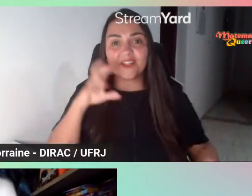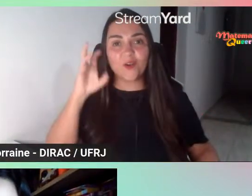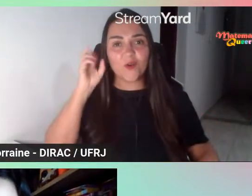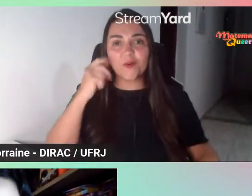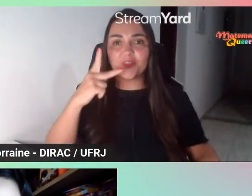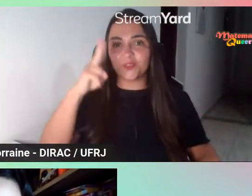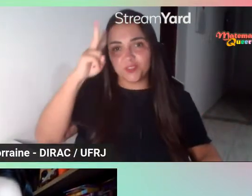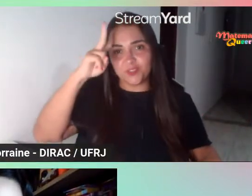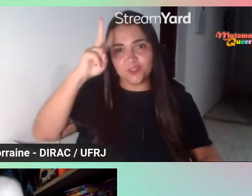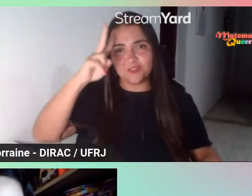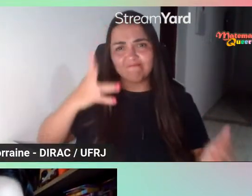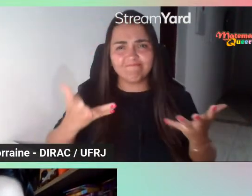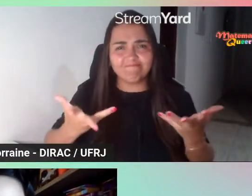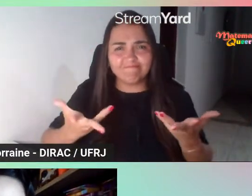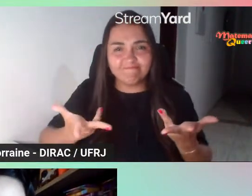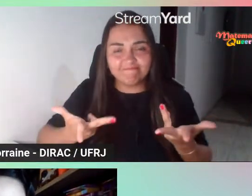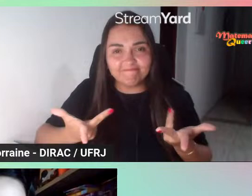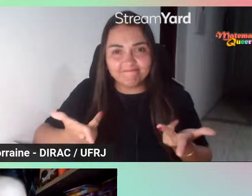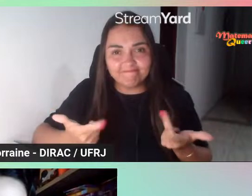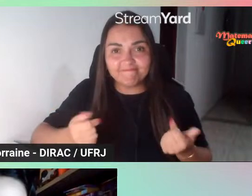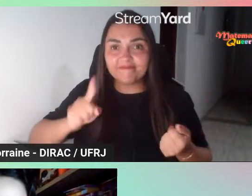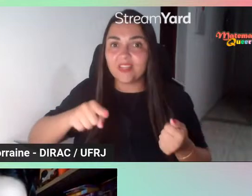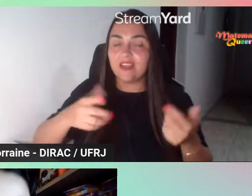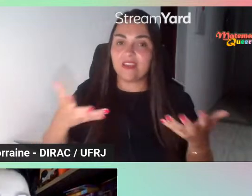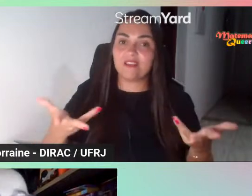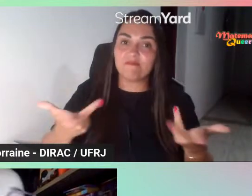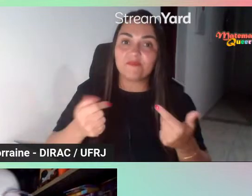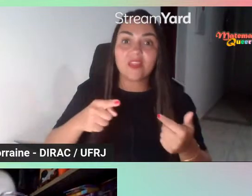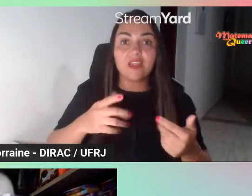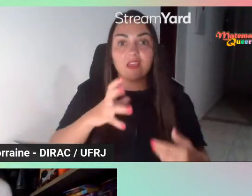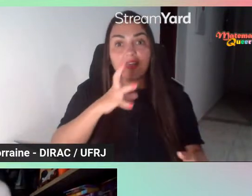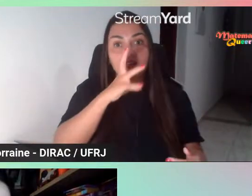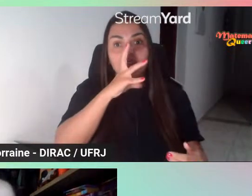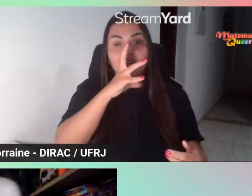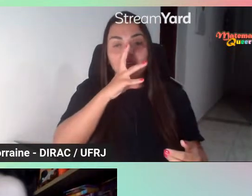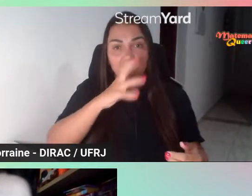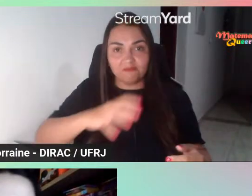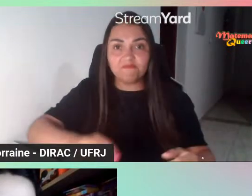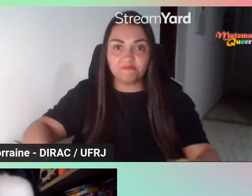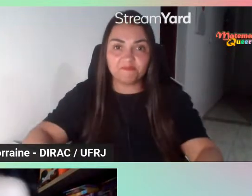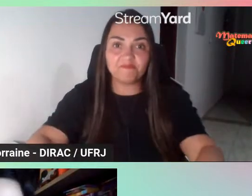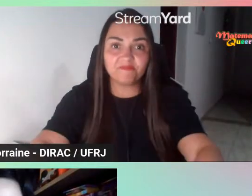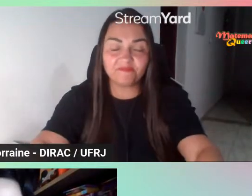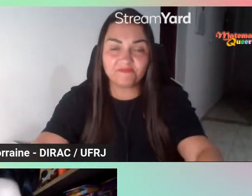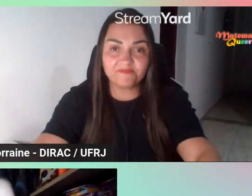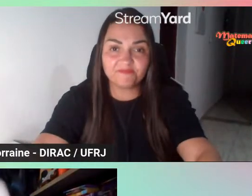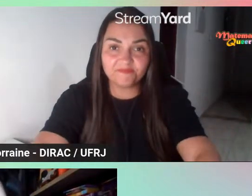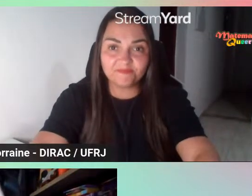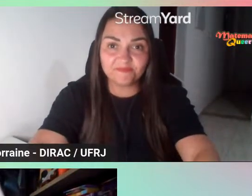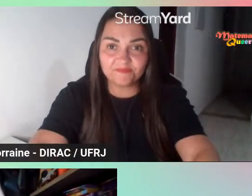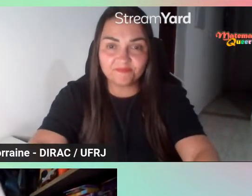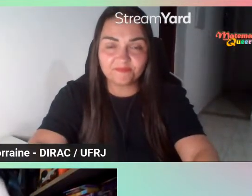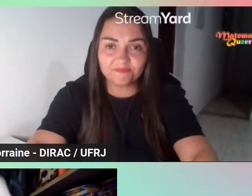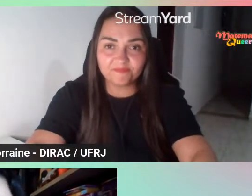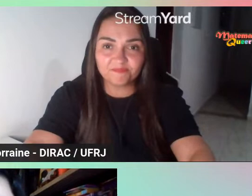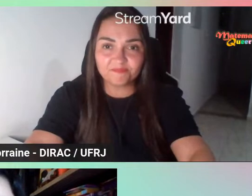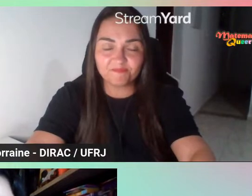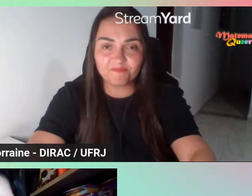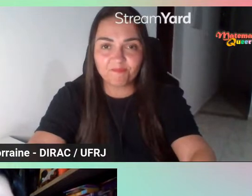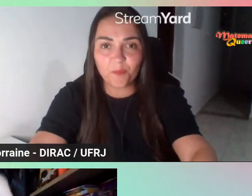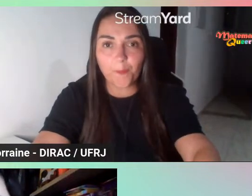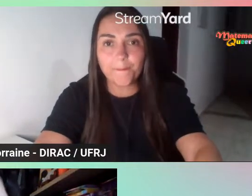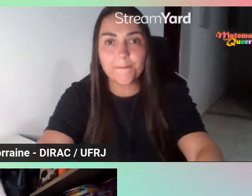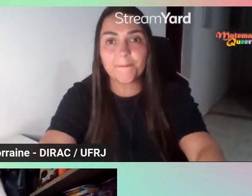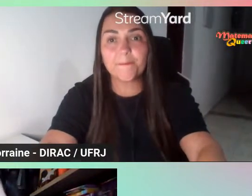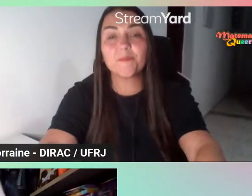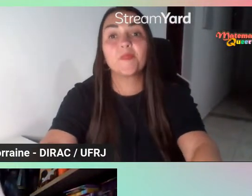E, assim, é impressionante. Eu tenho algumas coisas, assim, que eu queria destacar na sua história